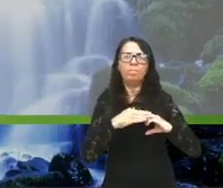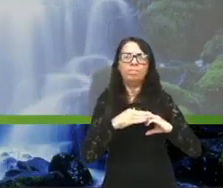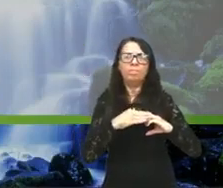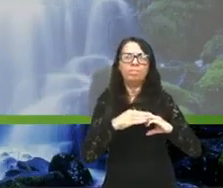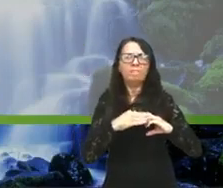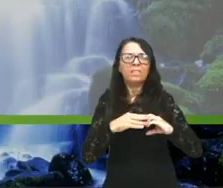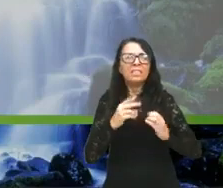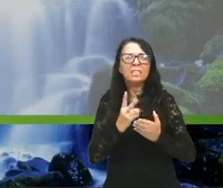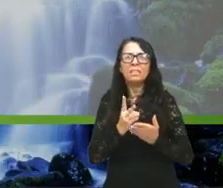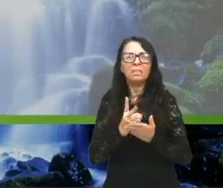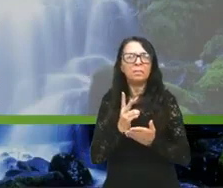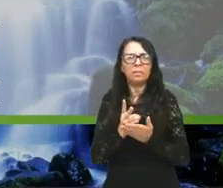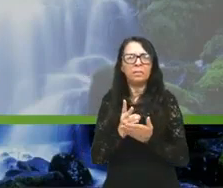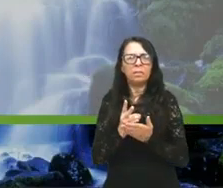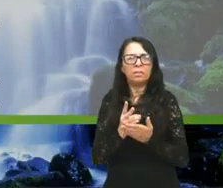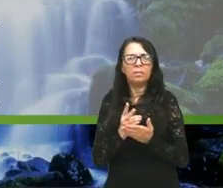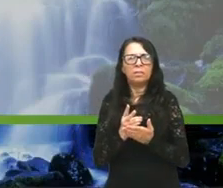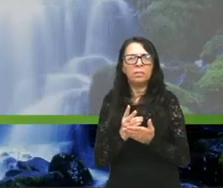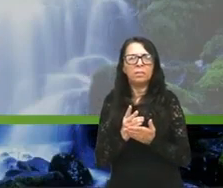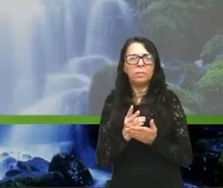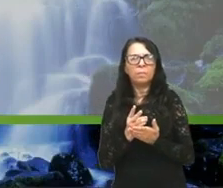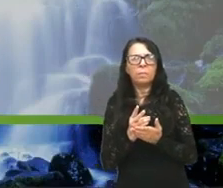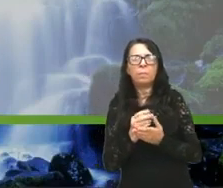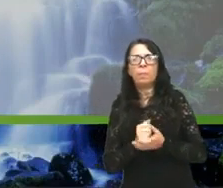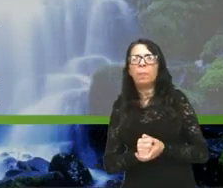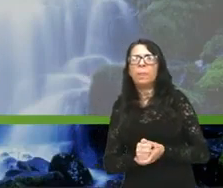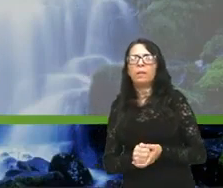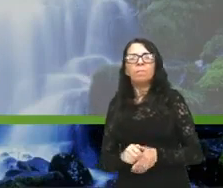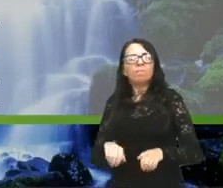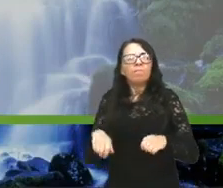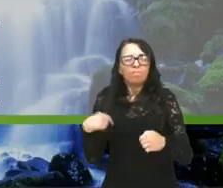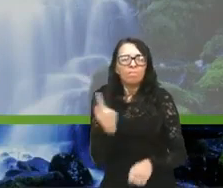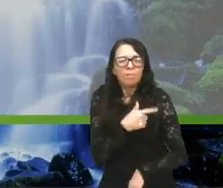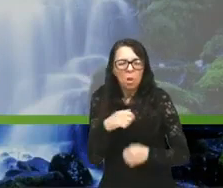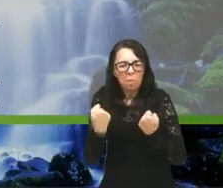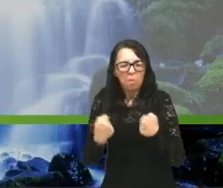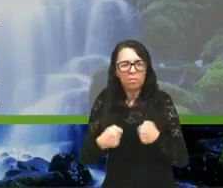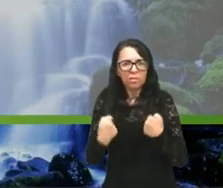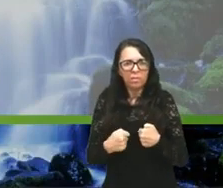colocar como alvo uma espiritualidade que viva